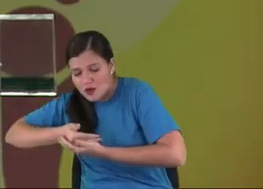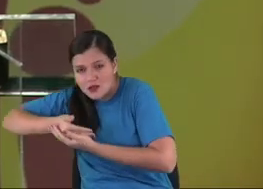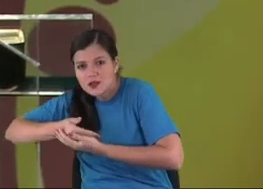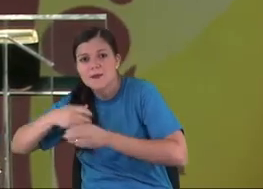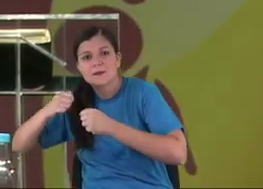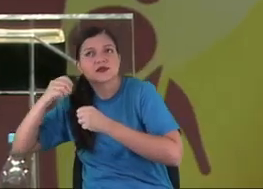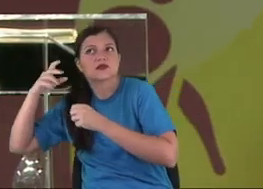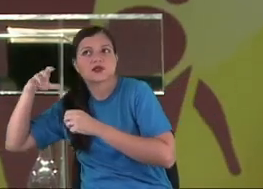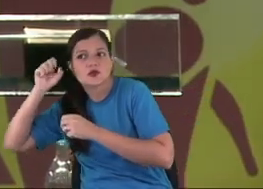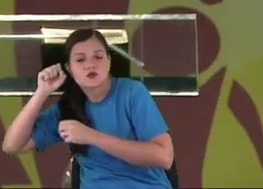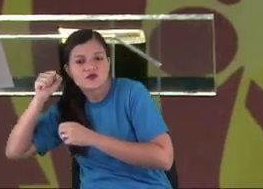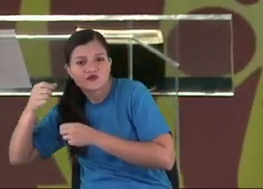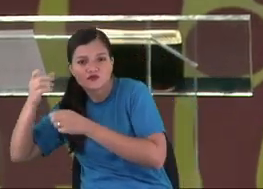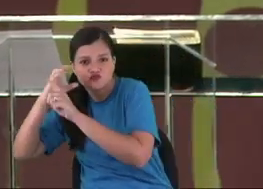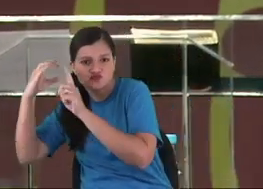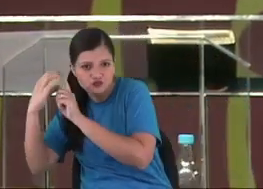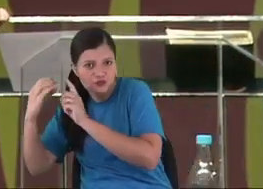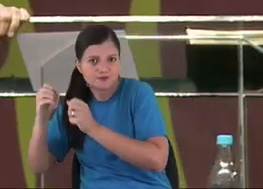Deus,